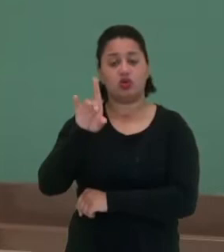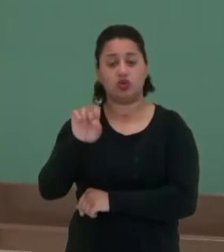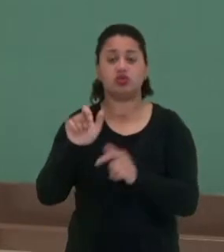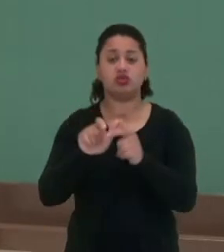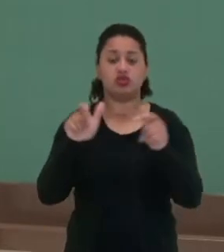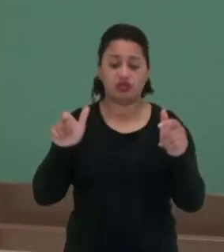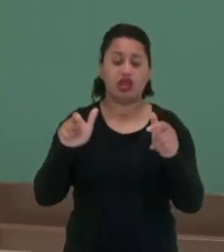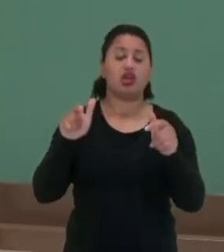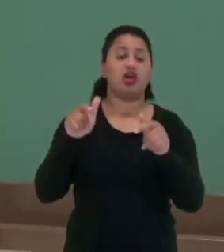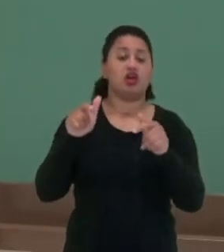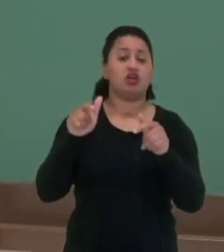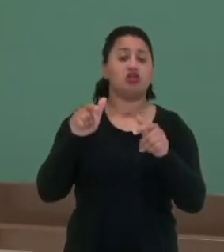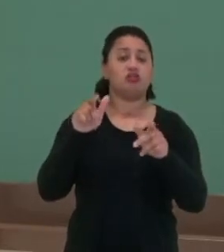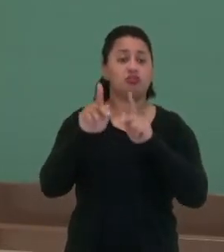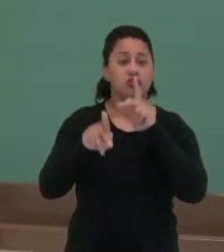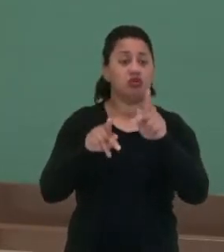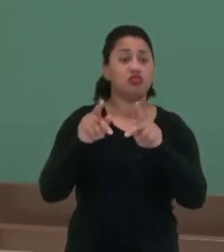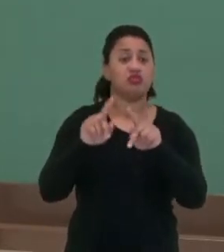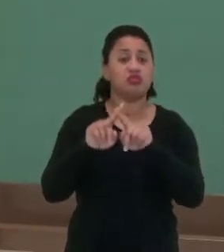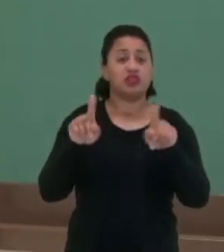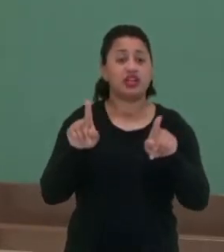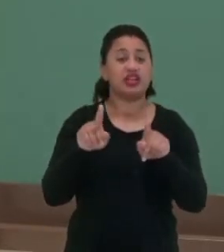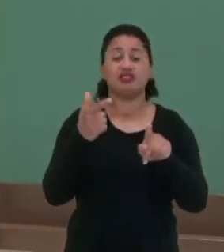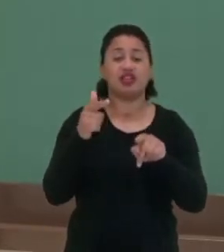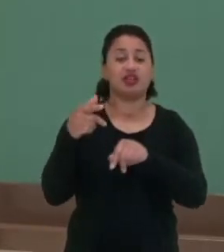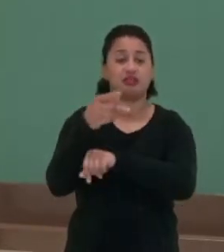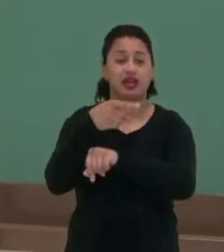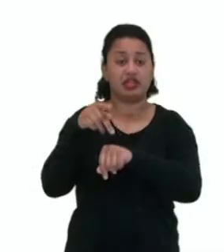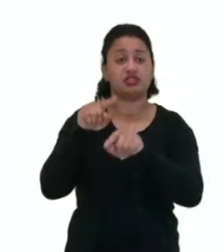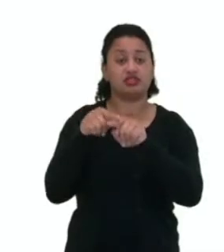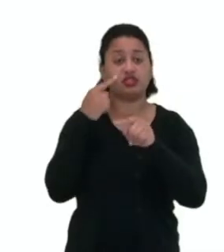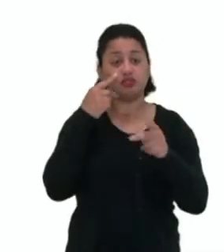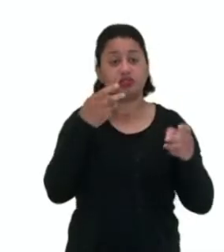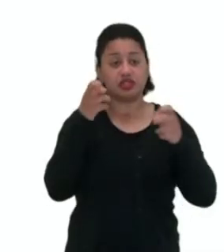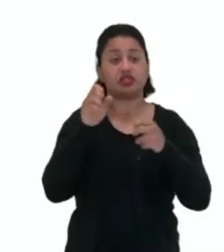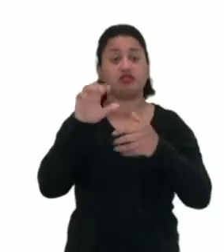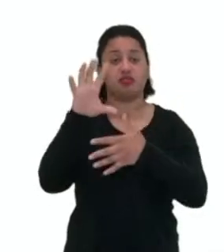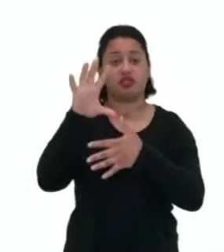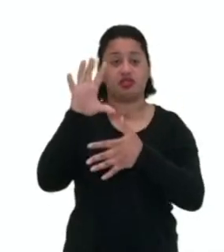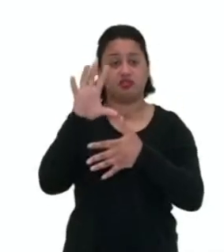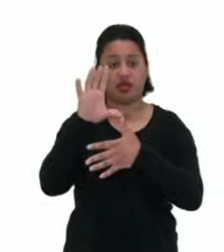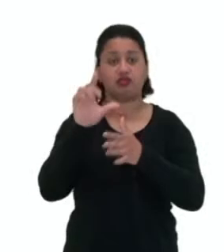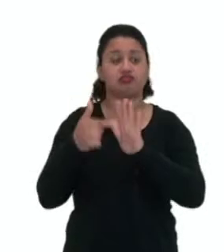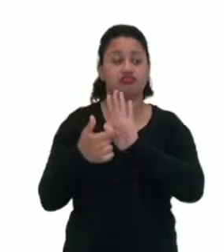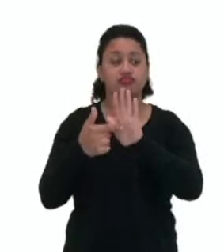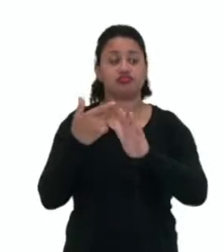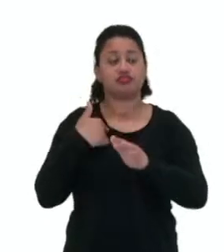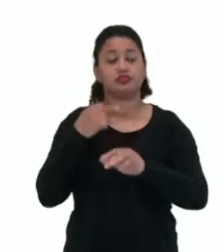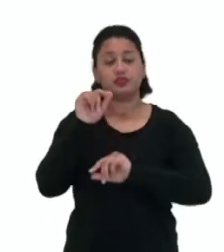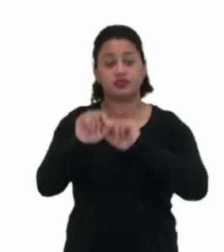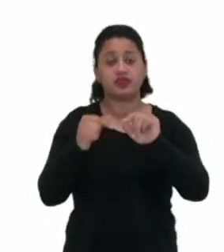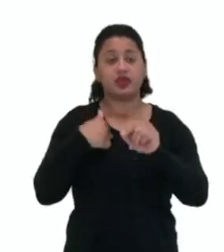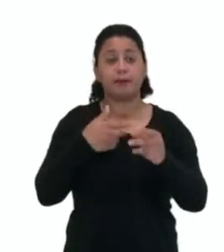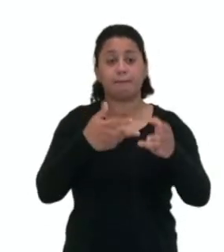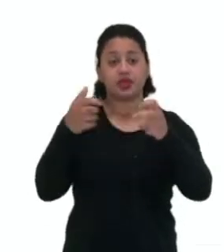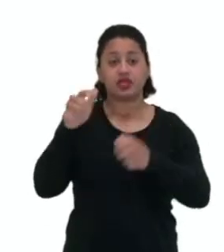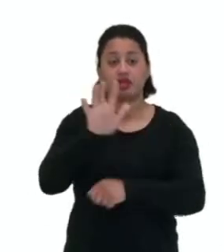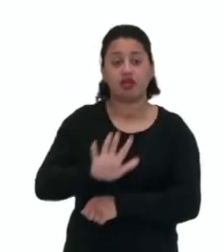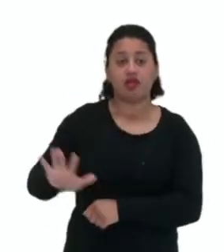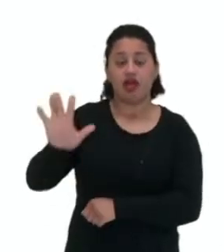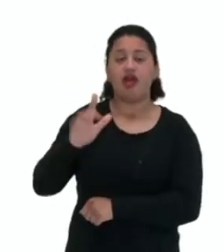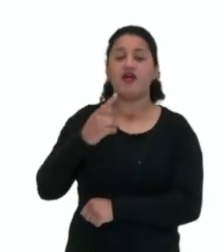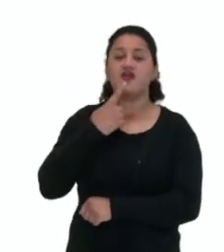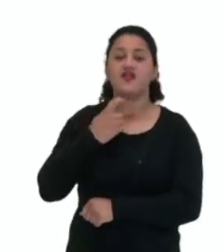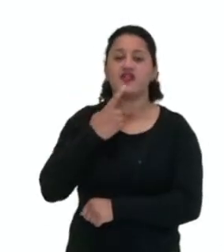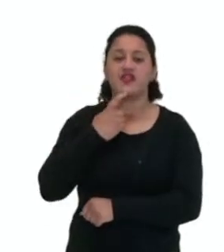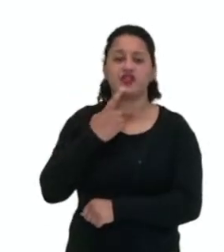sem país? E se você olhar nesse mapa que está aparecendo do lado esquerdo da sua tela, você está vendo ali a área em